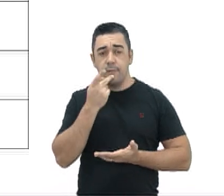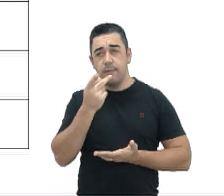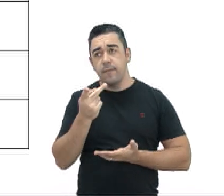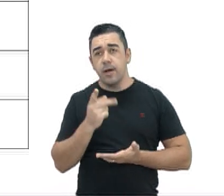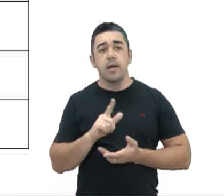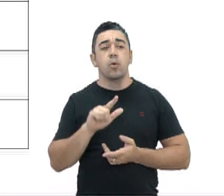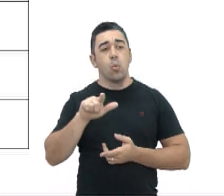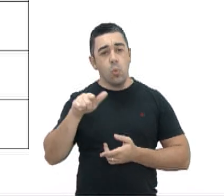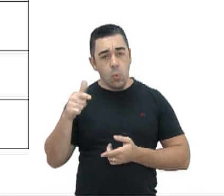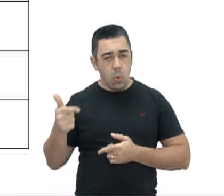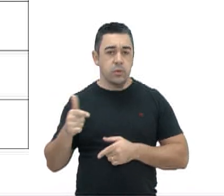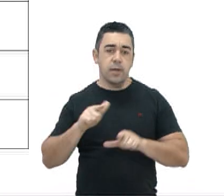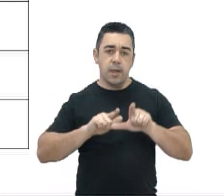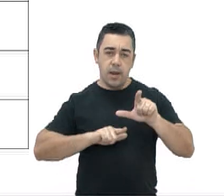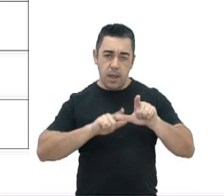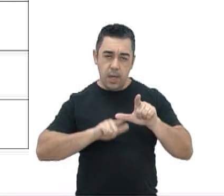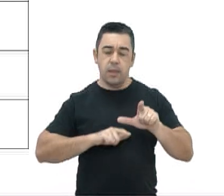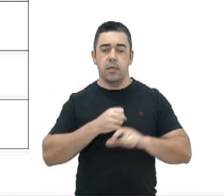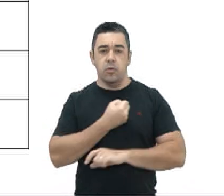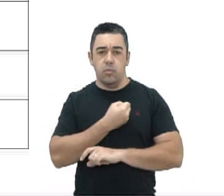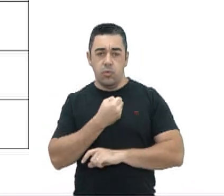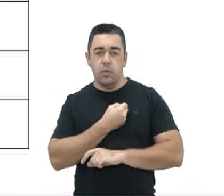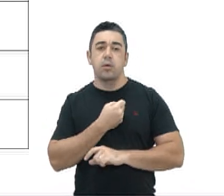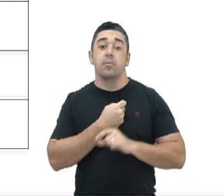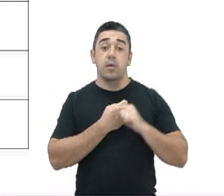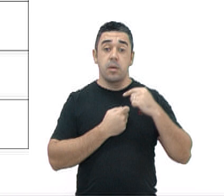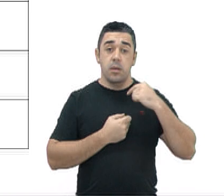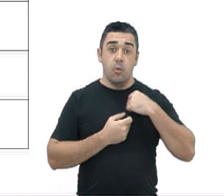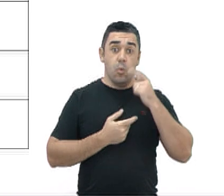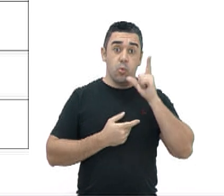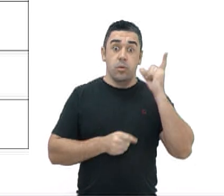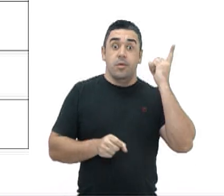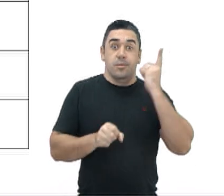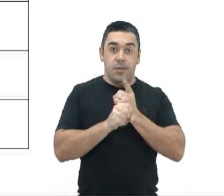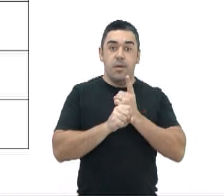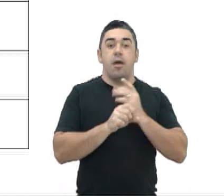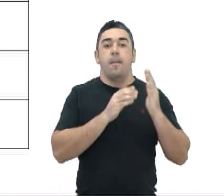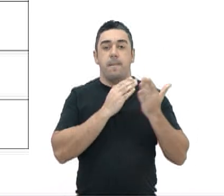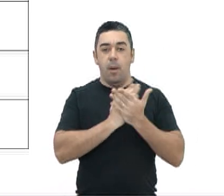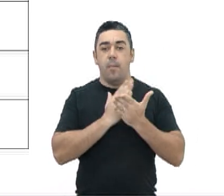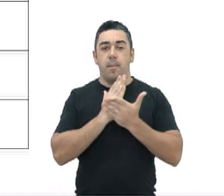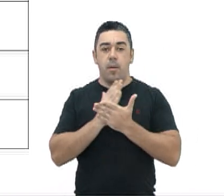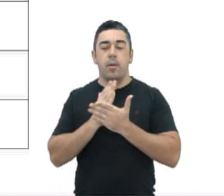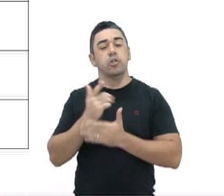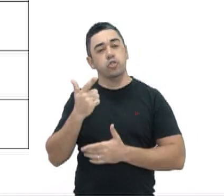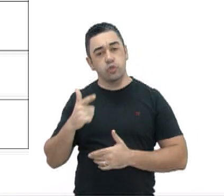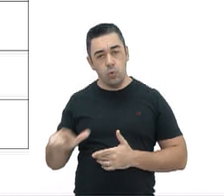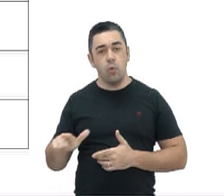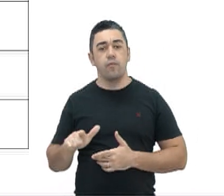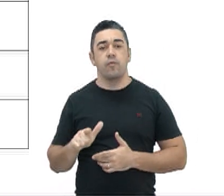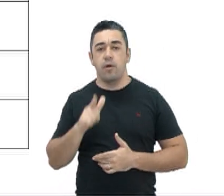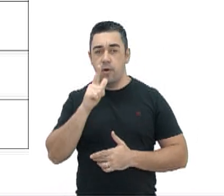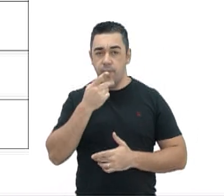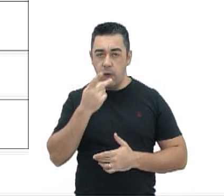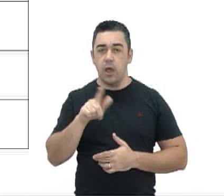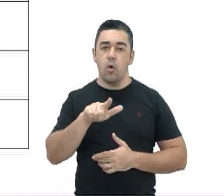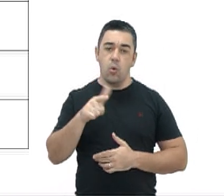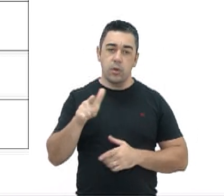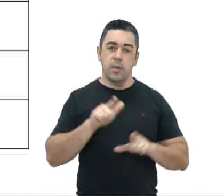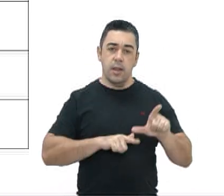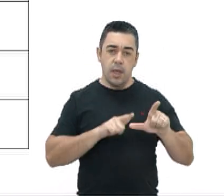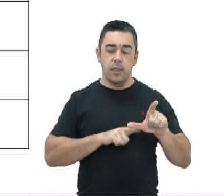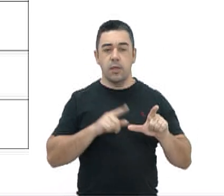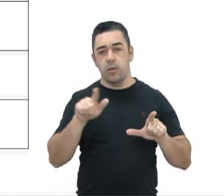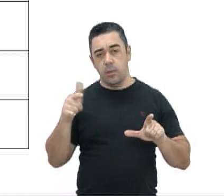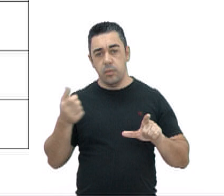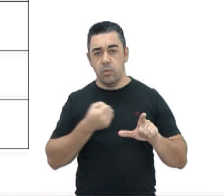uma letra e um número para o seu oponente. Caso você não acerte, o seu oponente dirá novamente uma letra e um